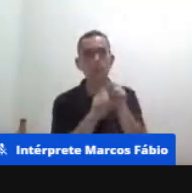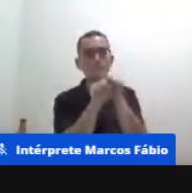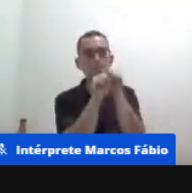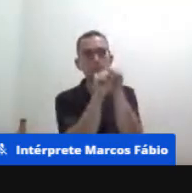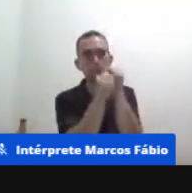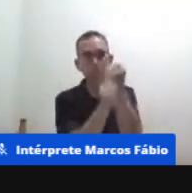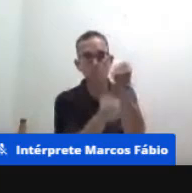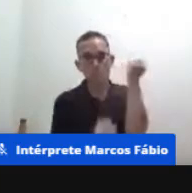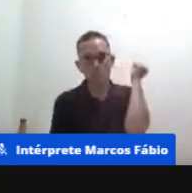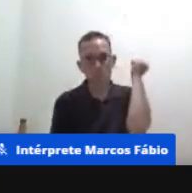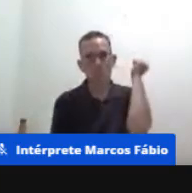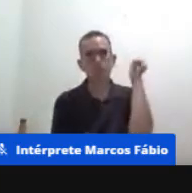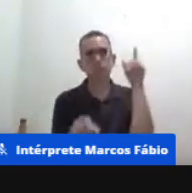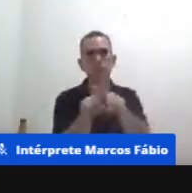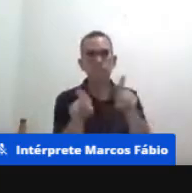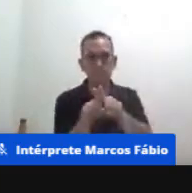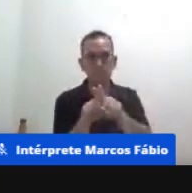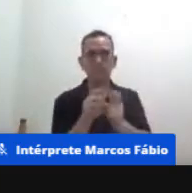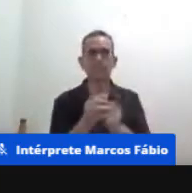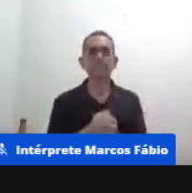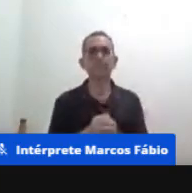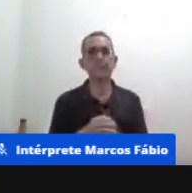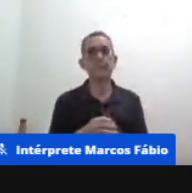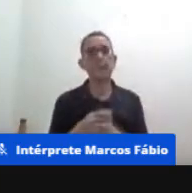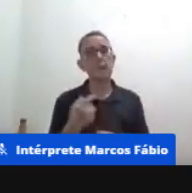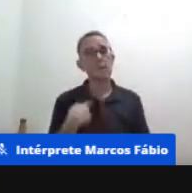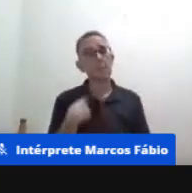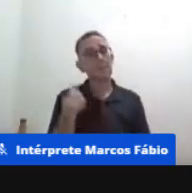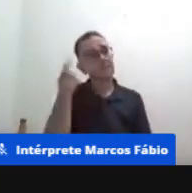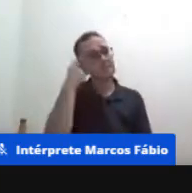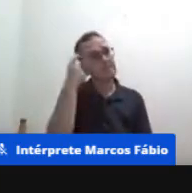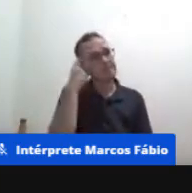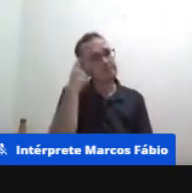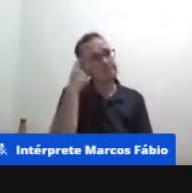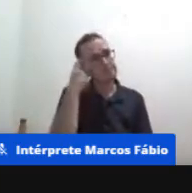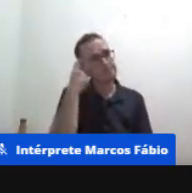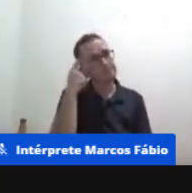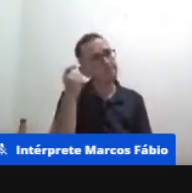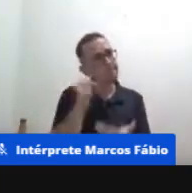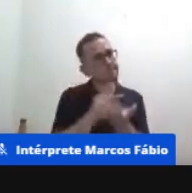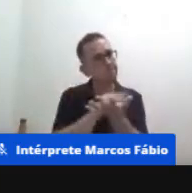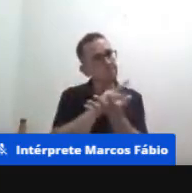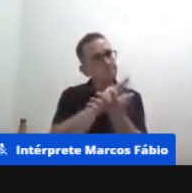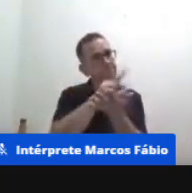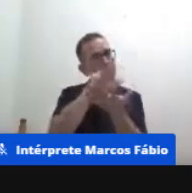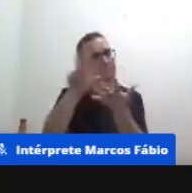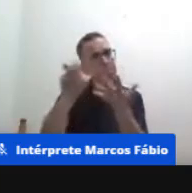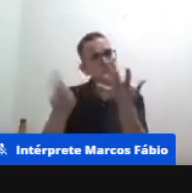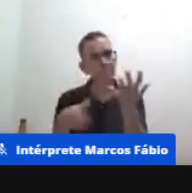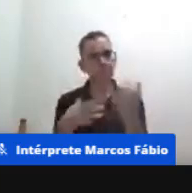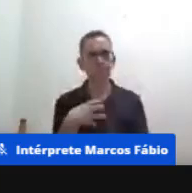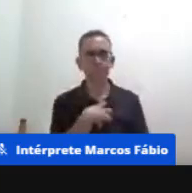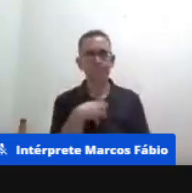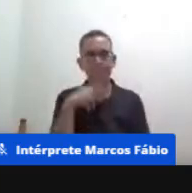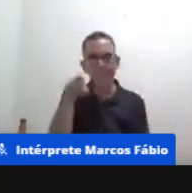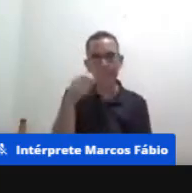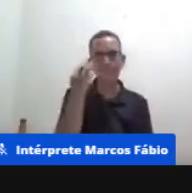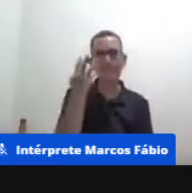eu preciso pensar em várias situações. Essa criança já está